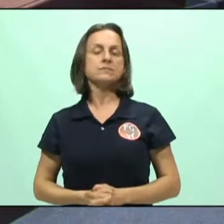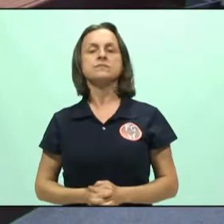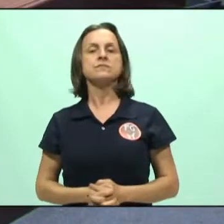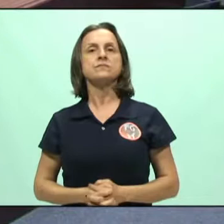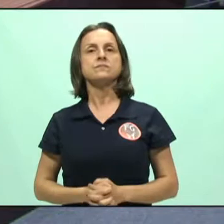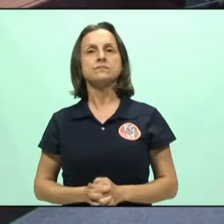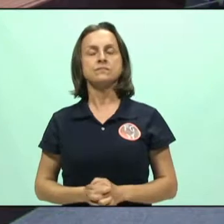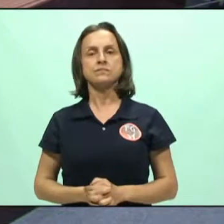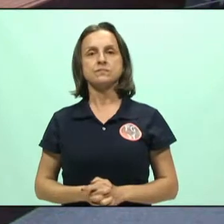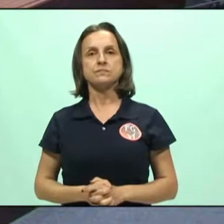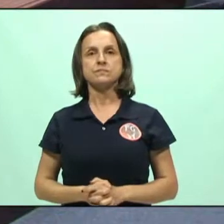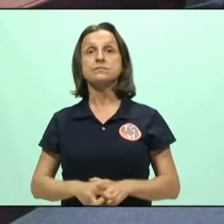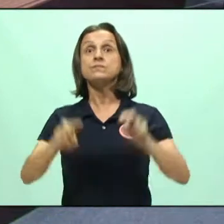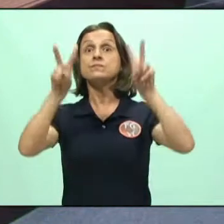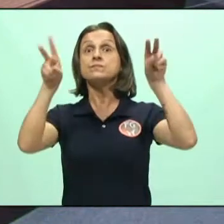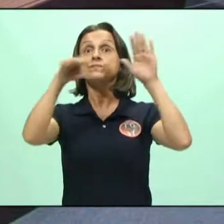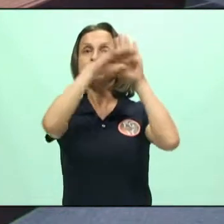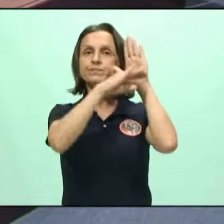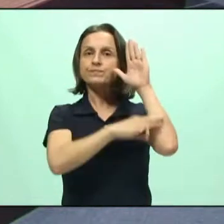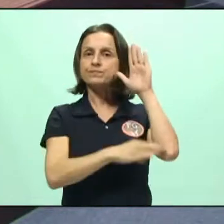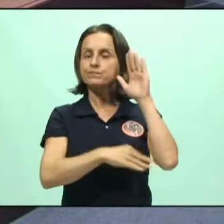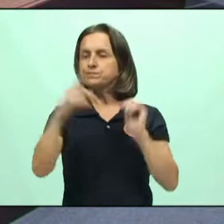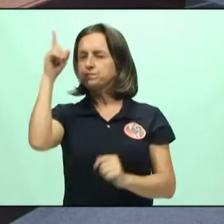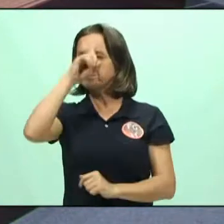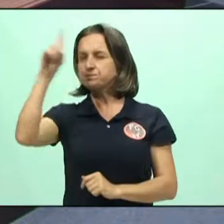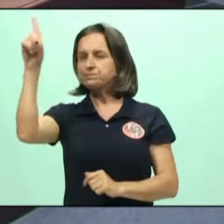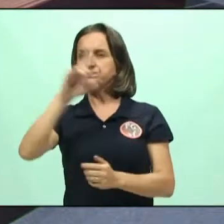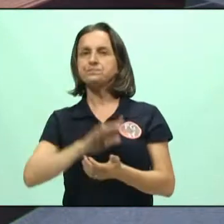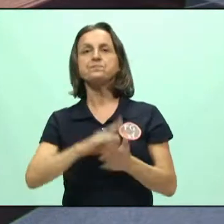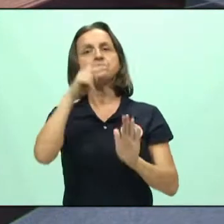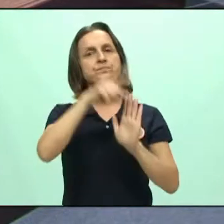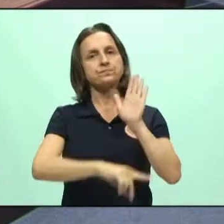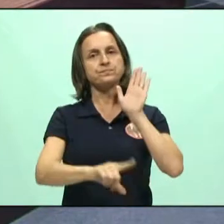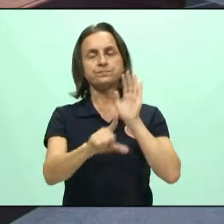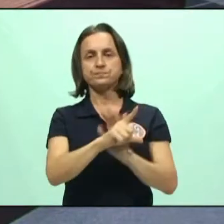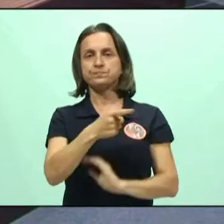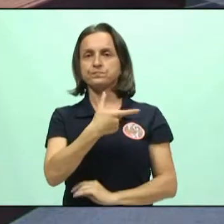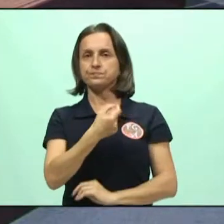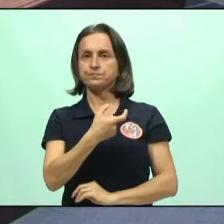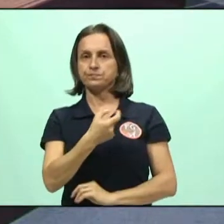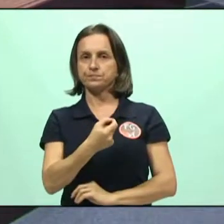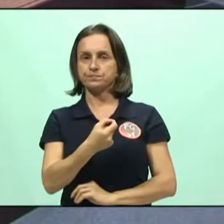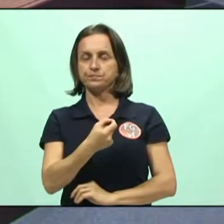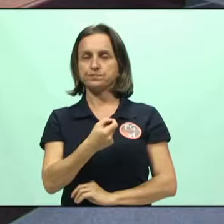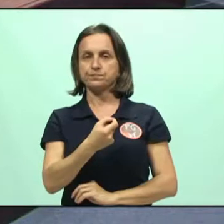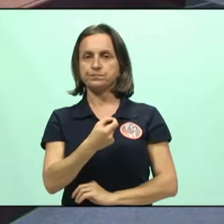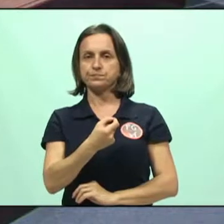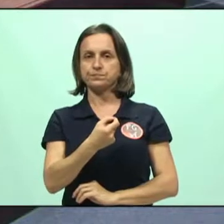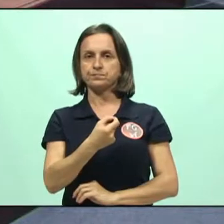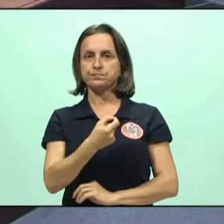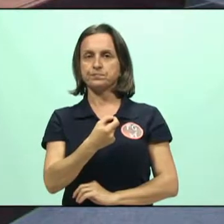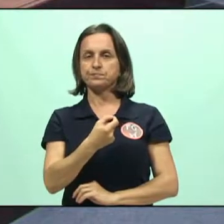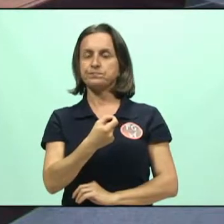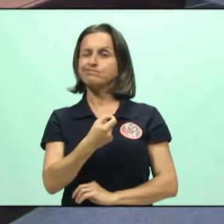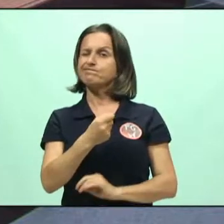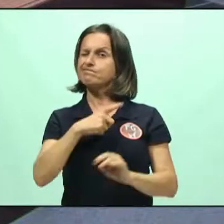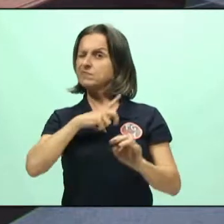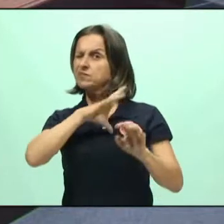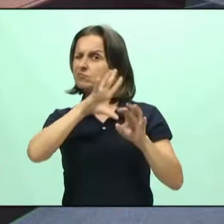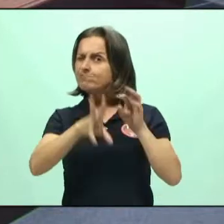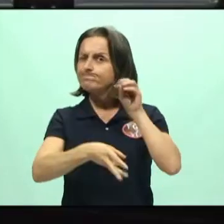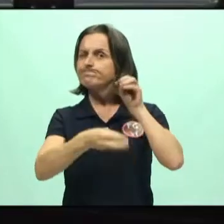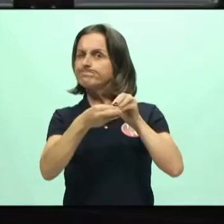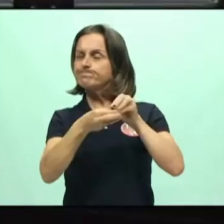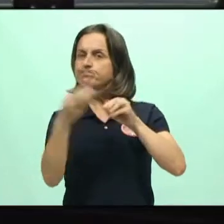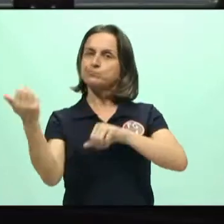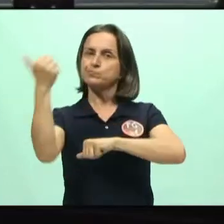a matéria a matérias da hora do dia Como projeto de lei 200 sofreu uma Emenda emenda